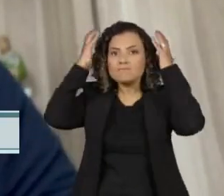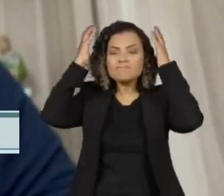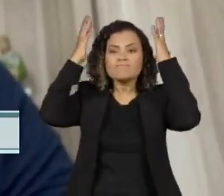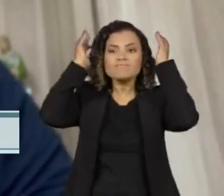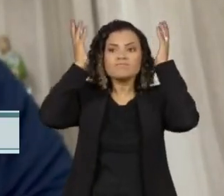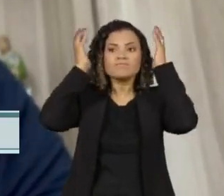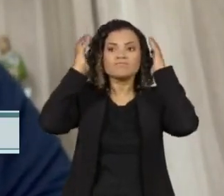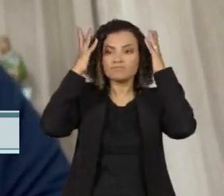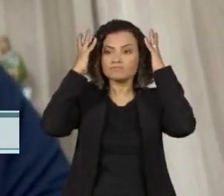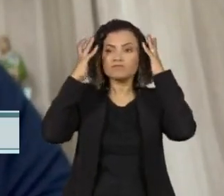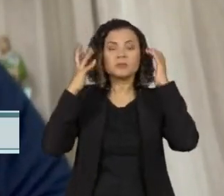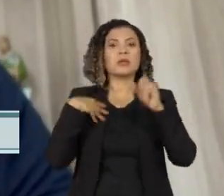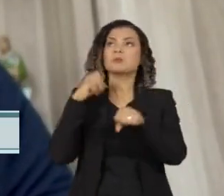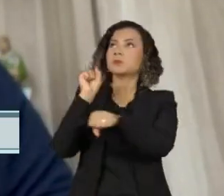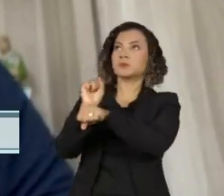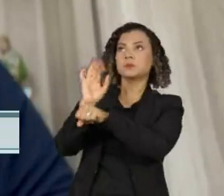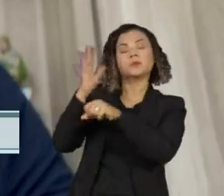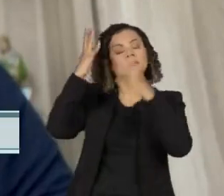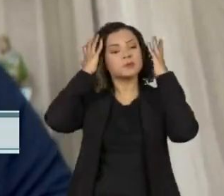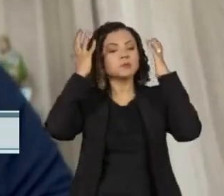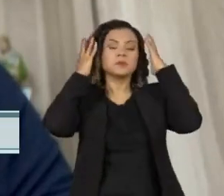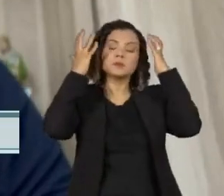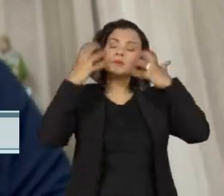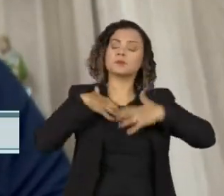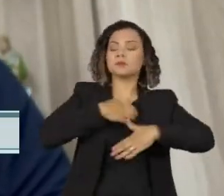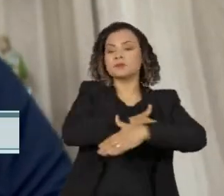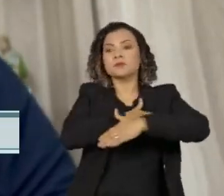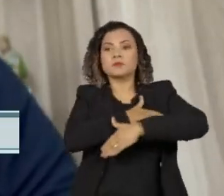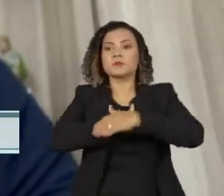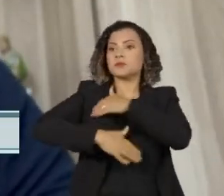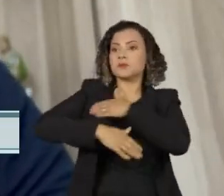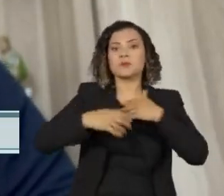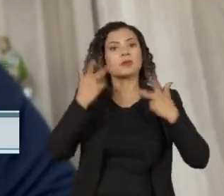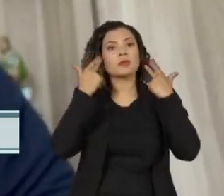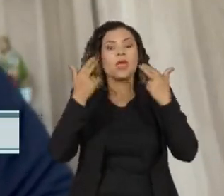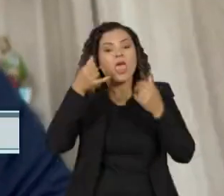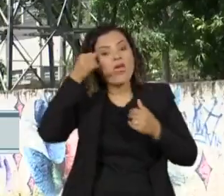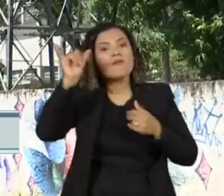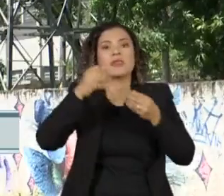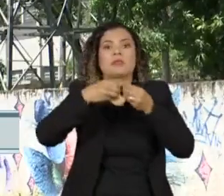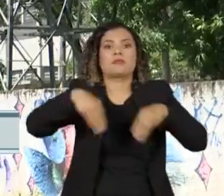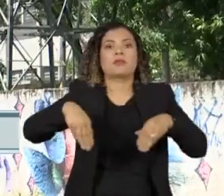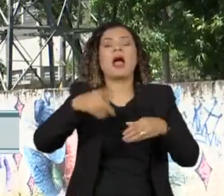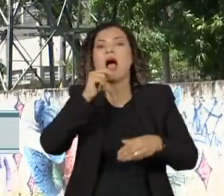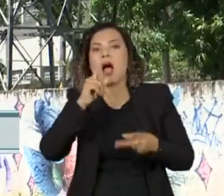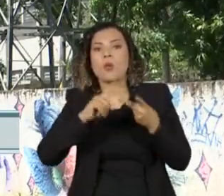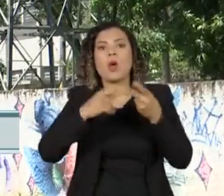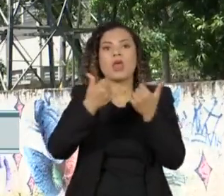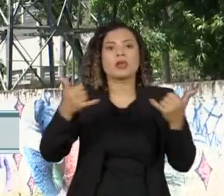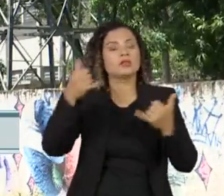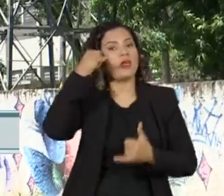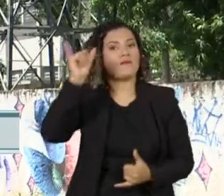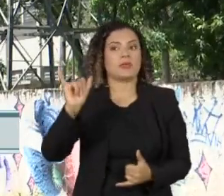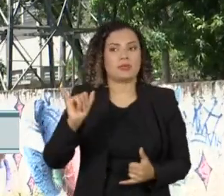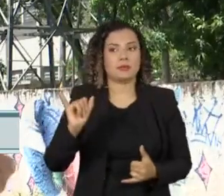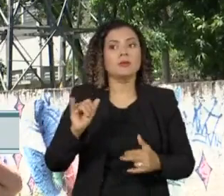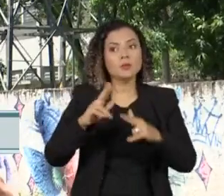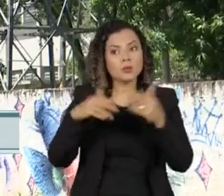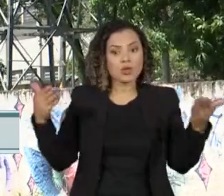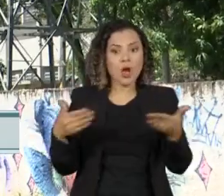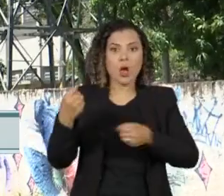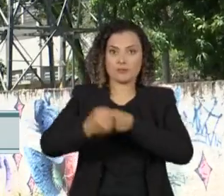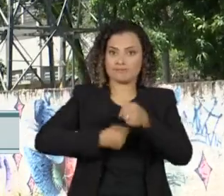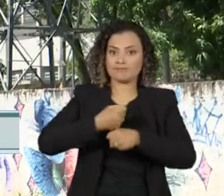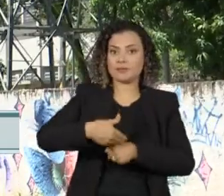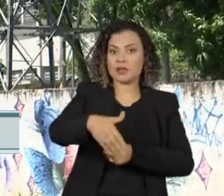eu desligo o chuveiro, assim não fico também desperdiçando nem água nem energia. Para este ano, são esperadas grandes quantidades